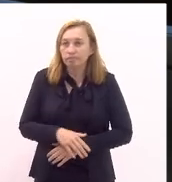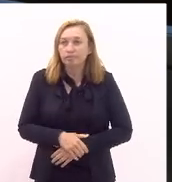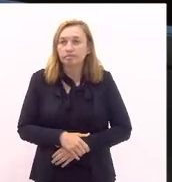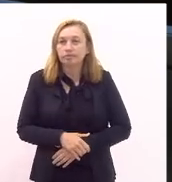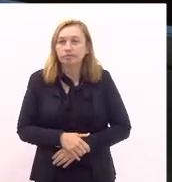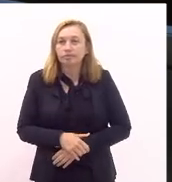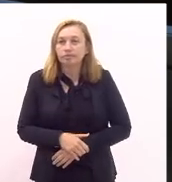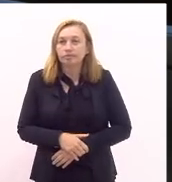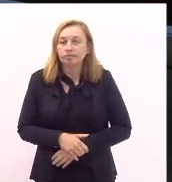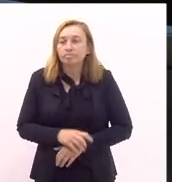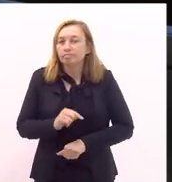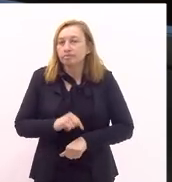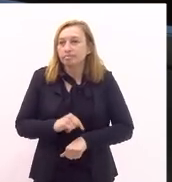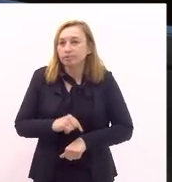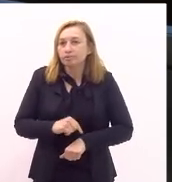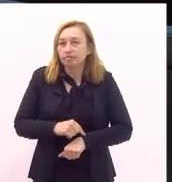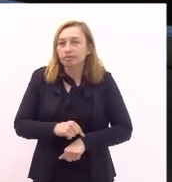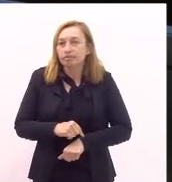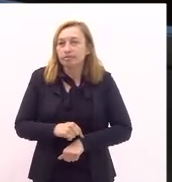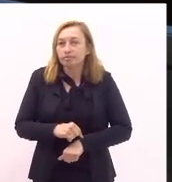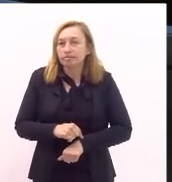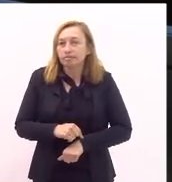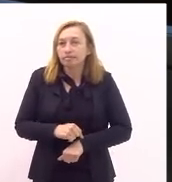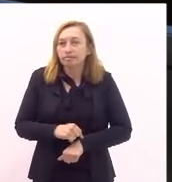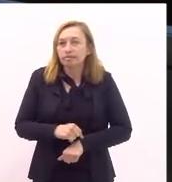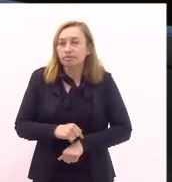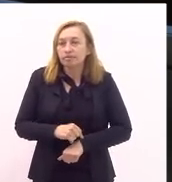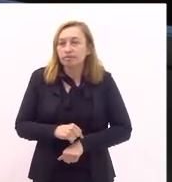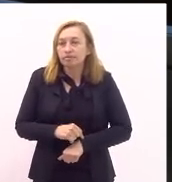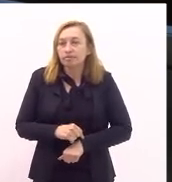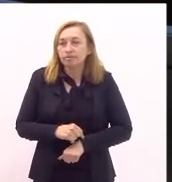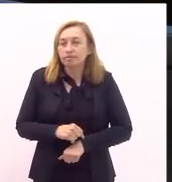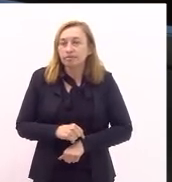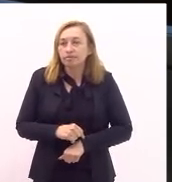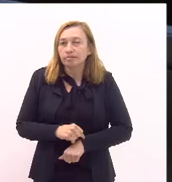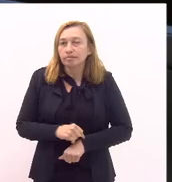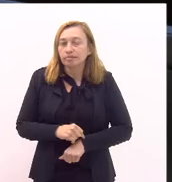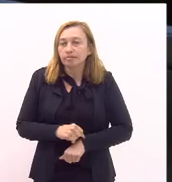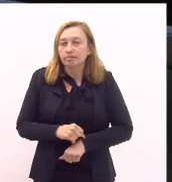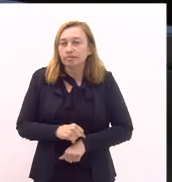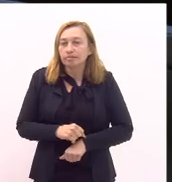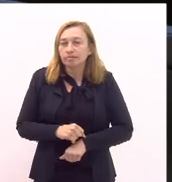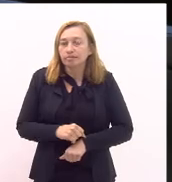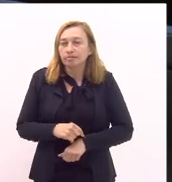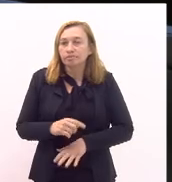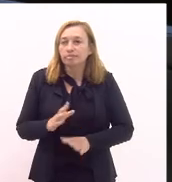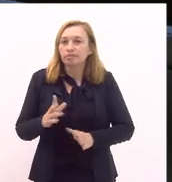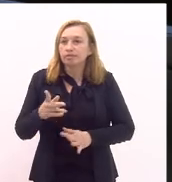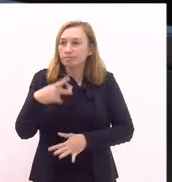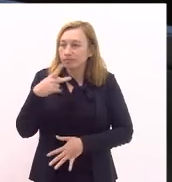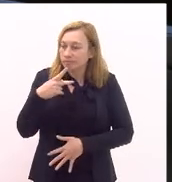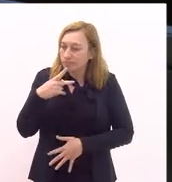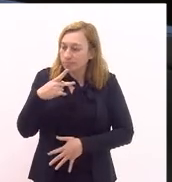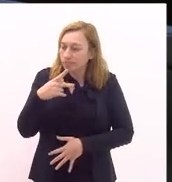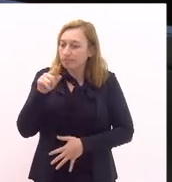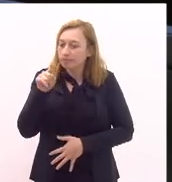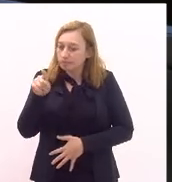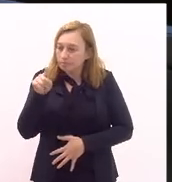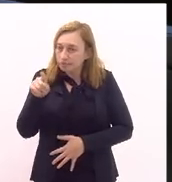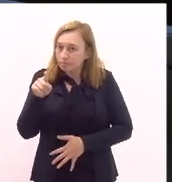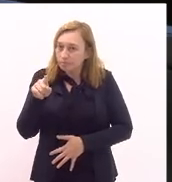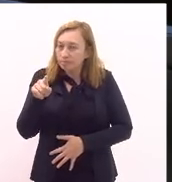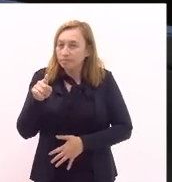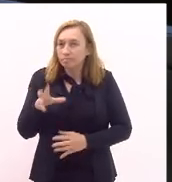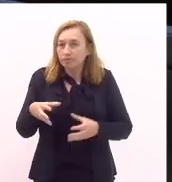e esse momento foi momento que me pegou assim eu tenho dito lá no